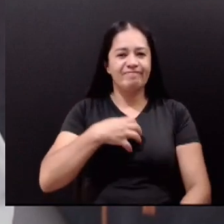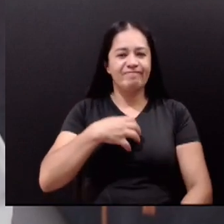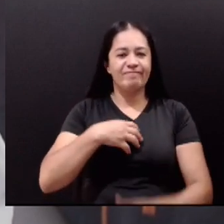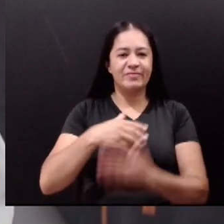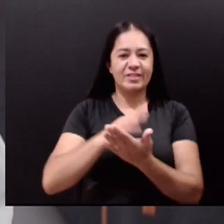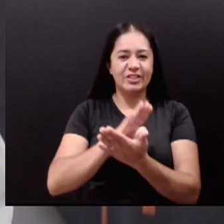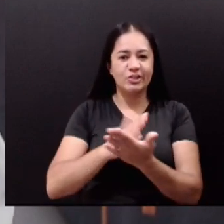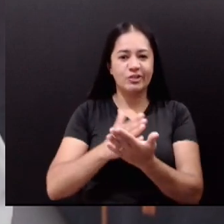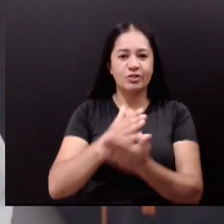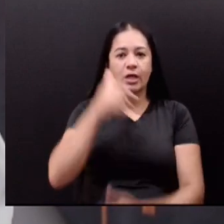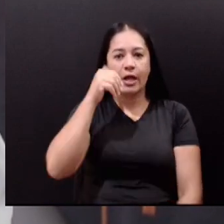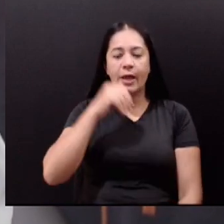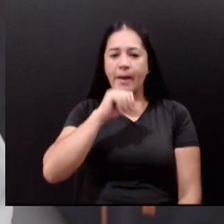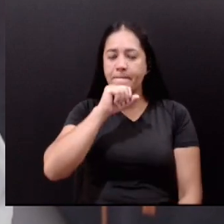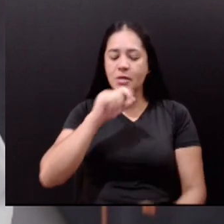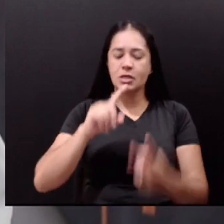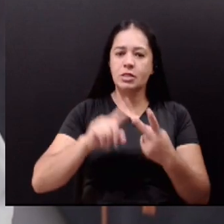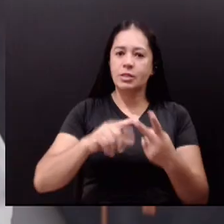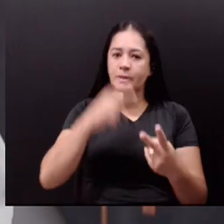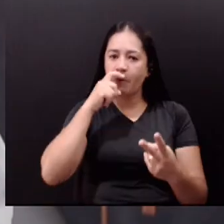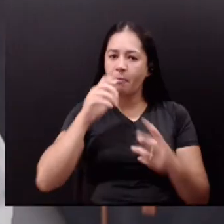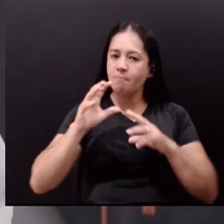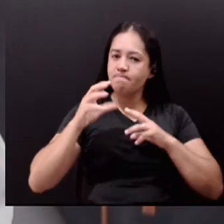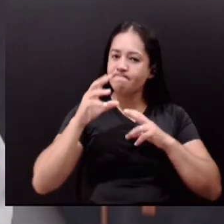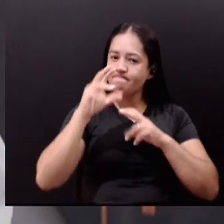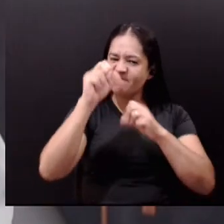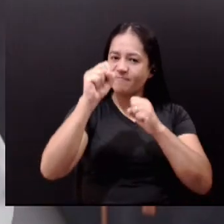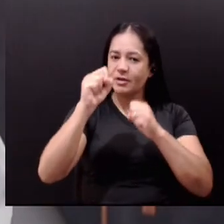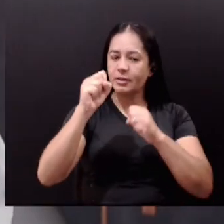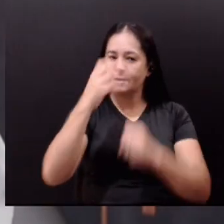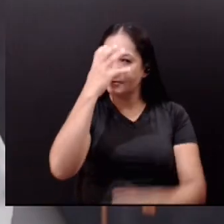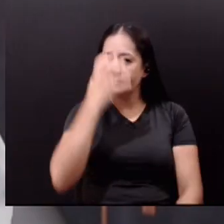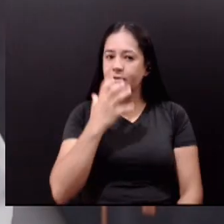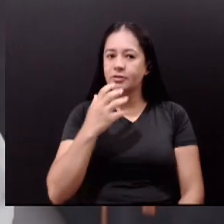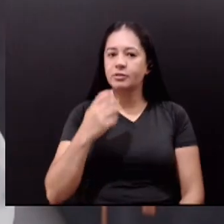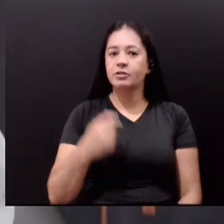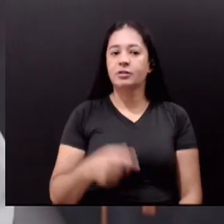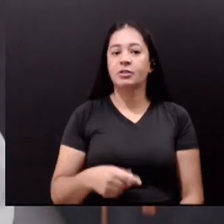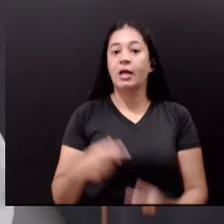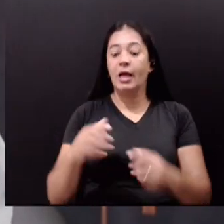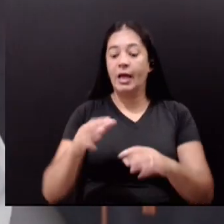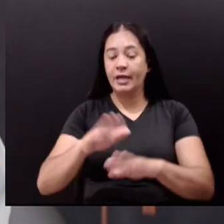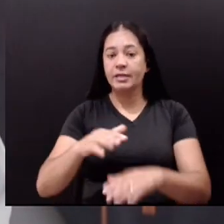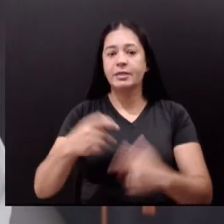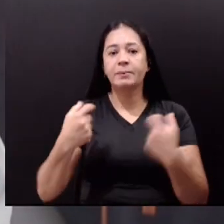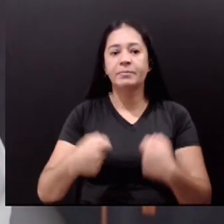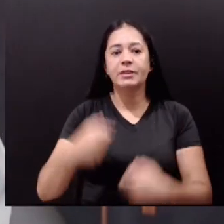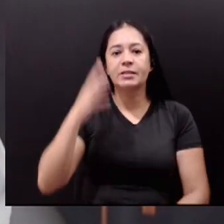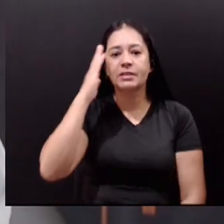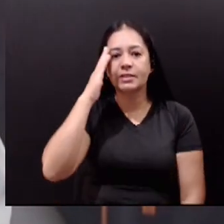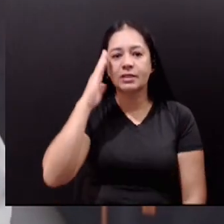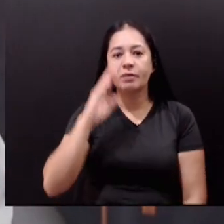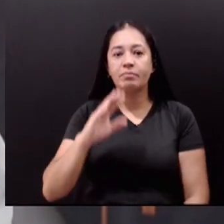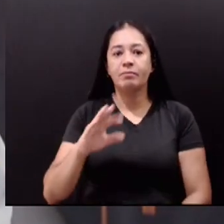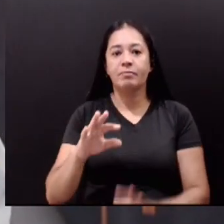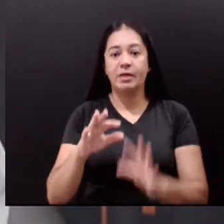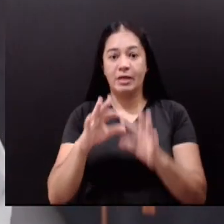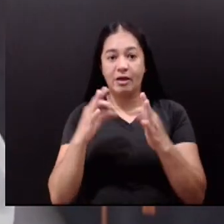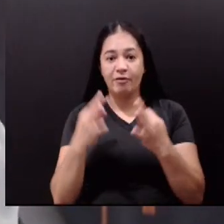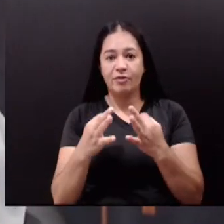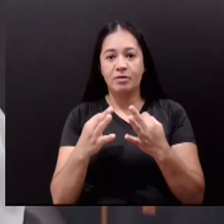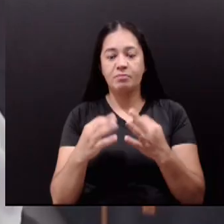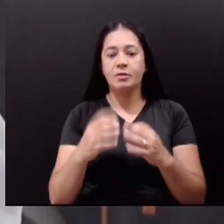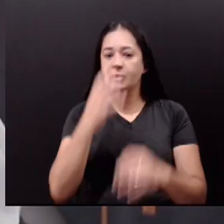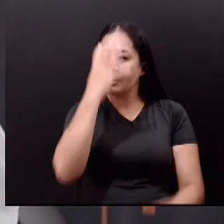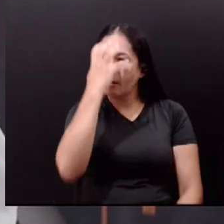é o pai valente que vai, prestar conta disso. Então a criança precisa saber que o pai e a mãe, eles são valentes, independente porque